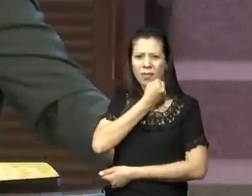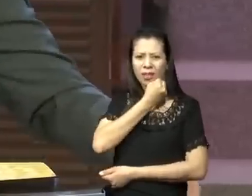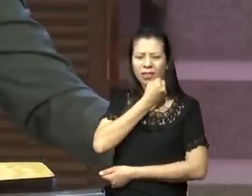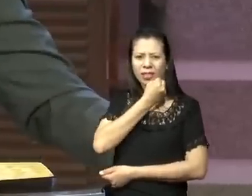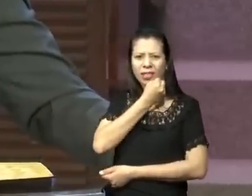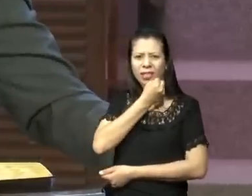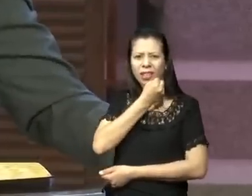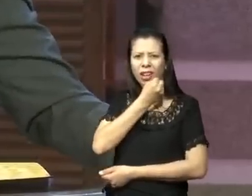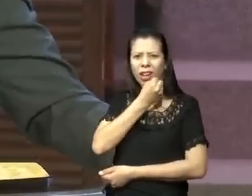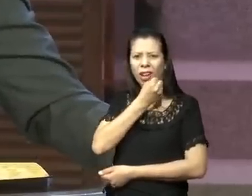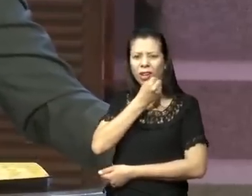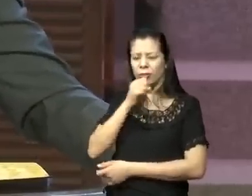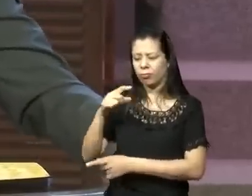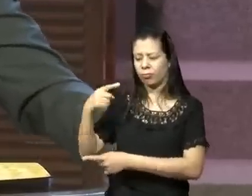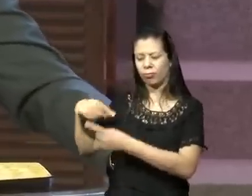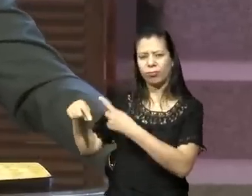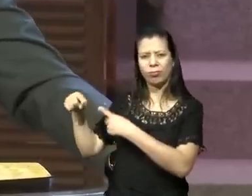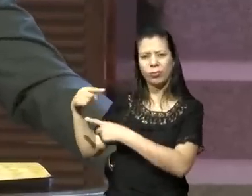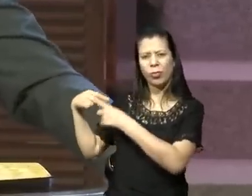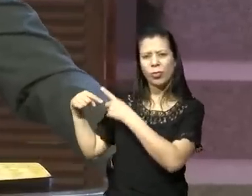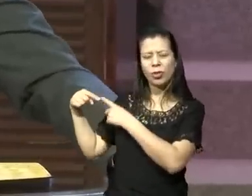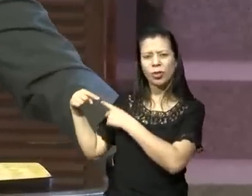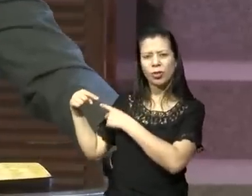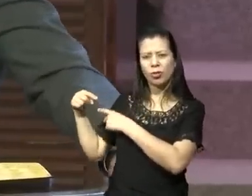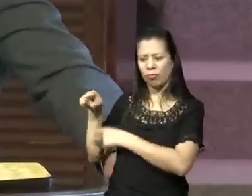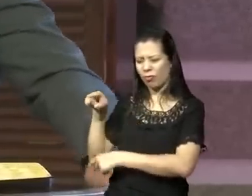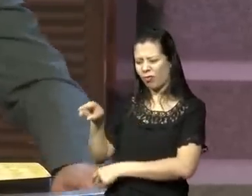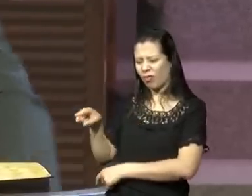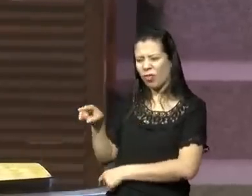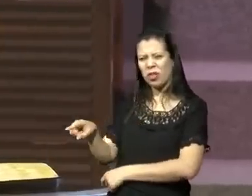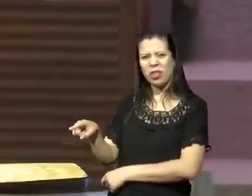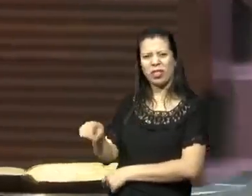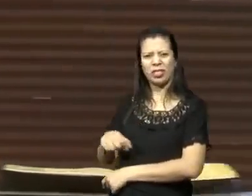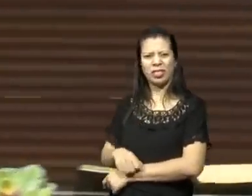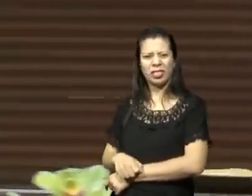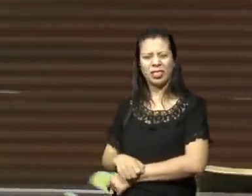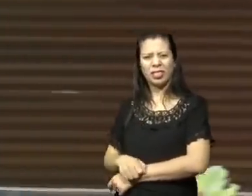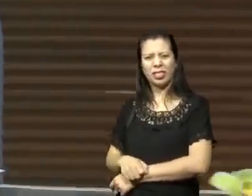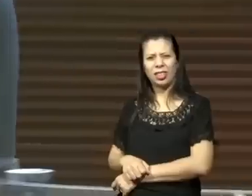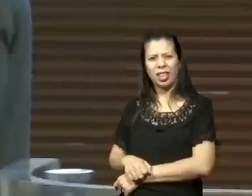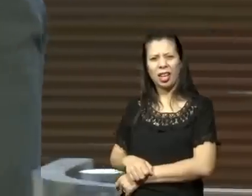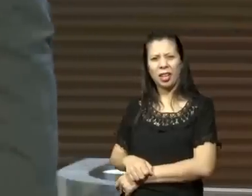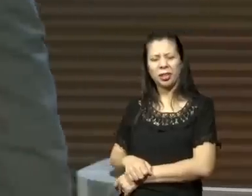você tem demônio você é